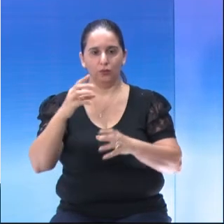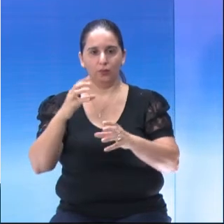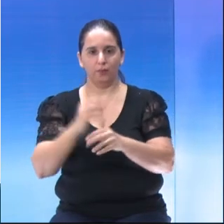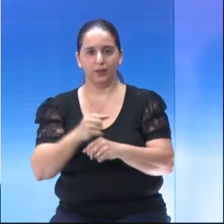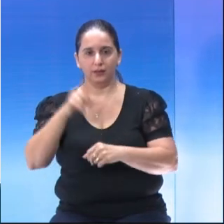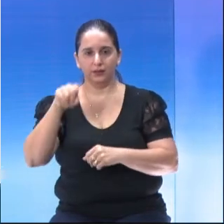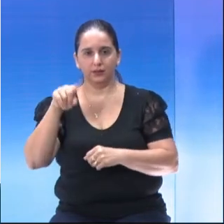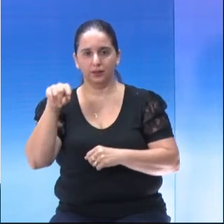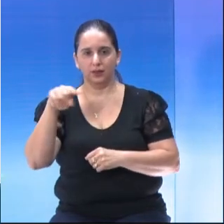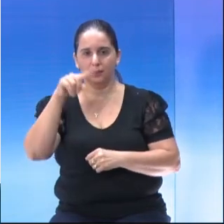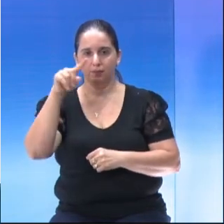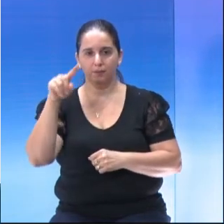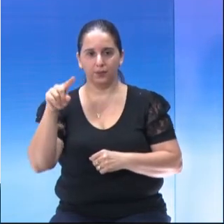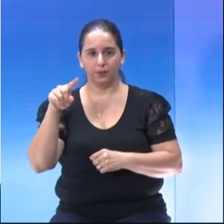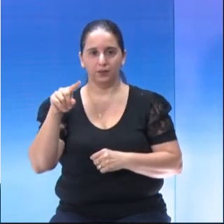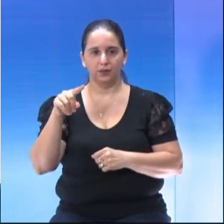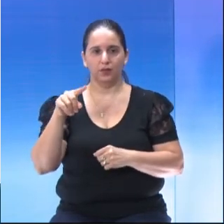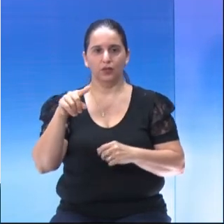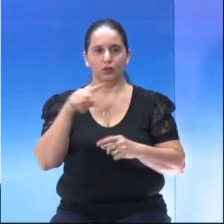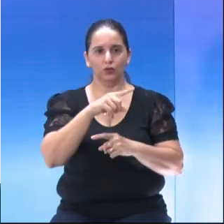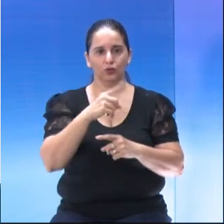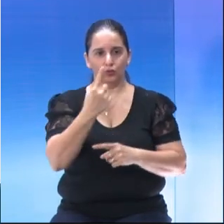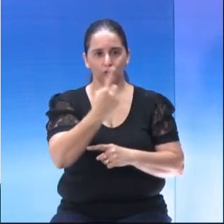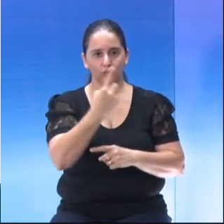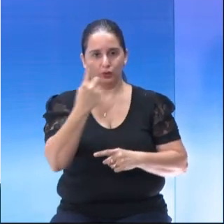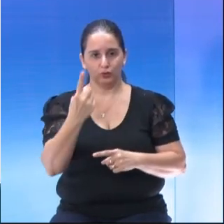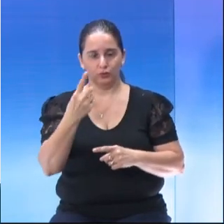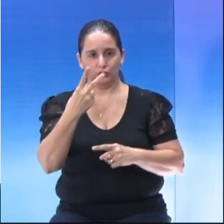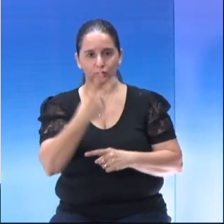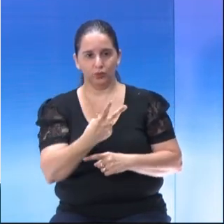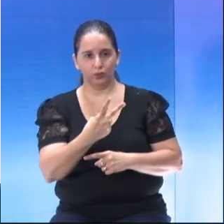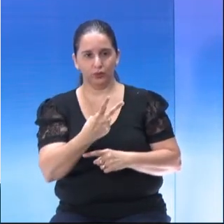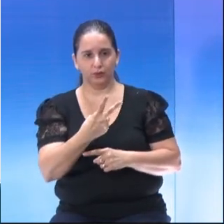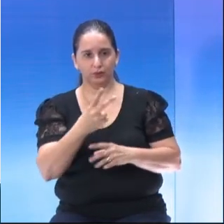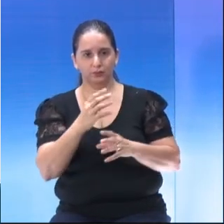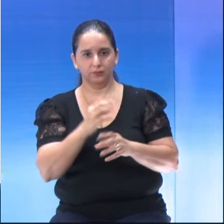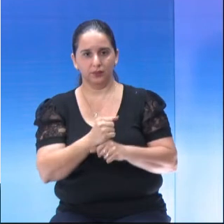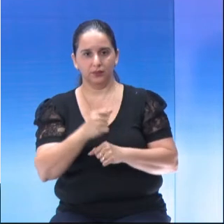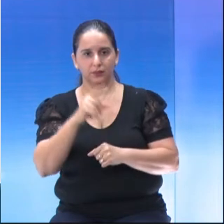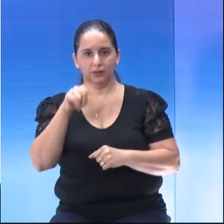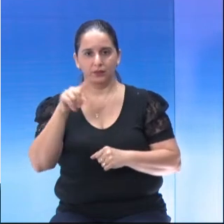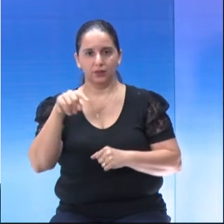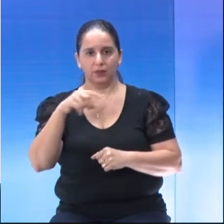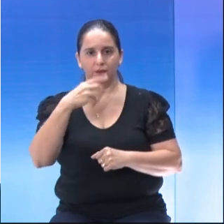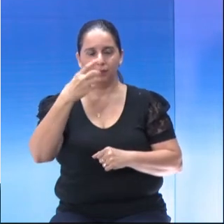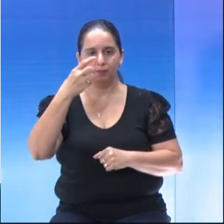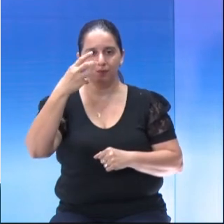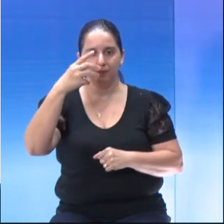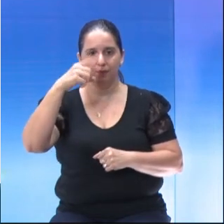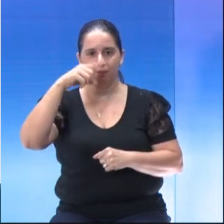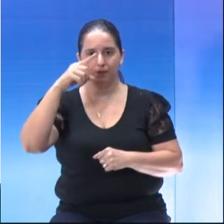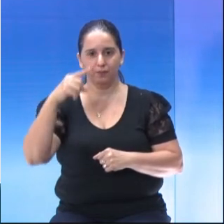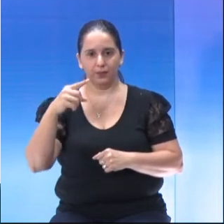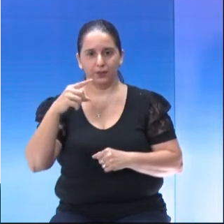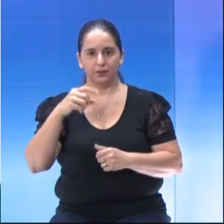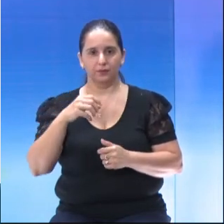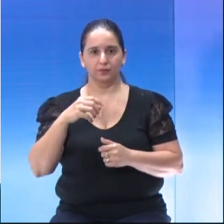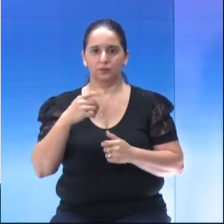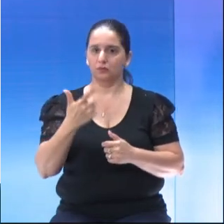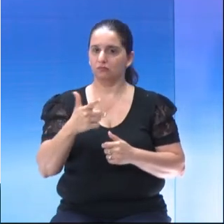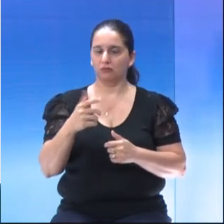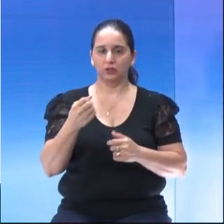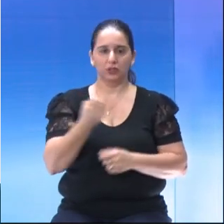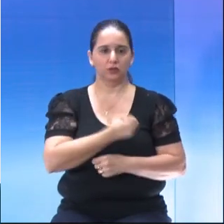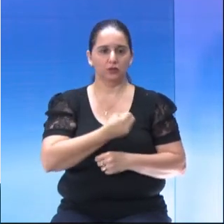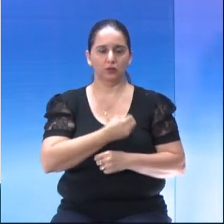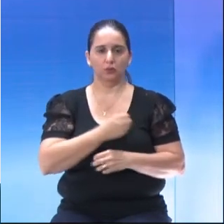mais π. Somando 1 mais 1 dá 2, 2 mais π. Como na questão não foi dado